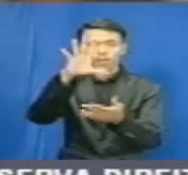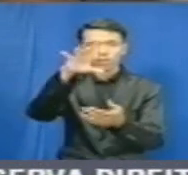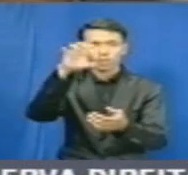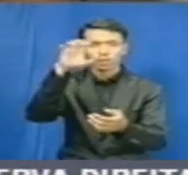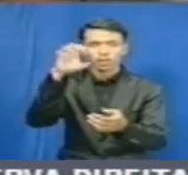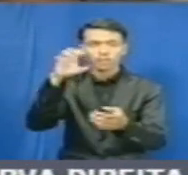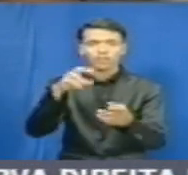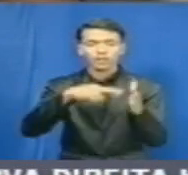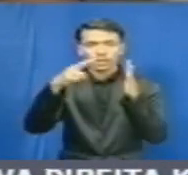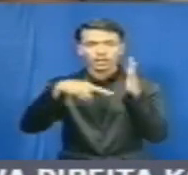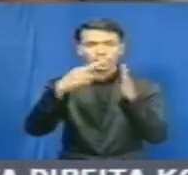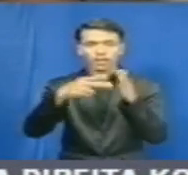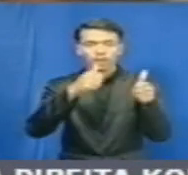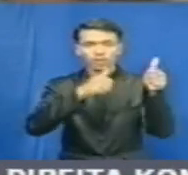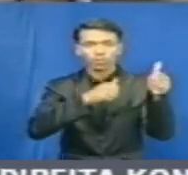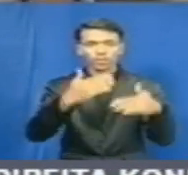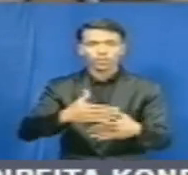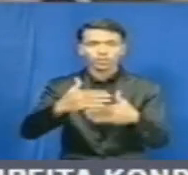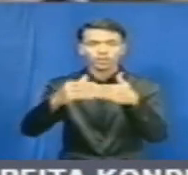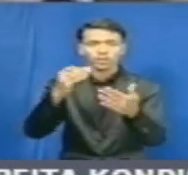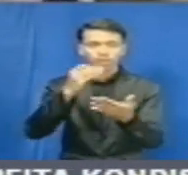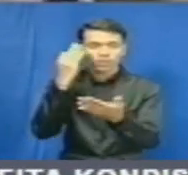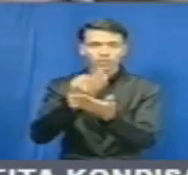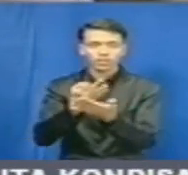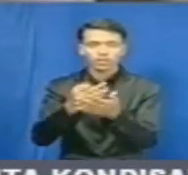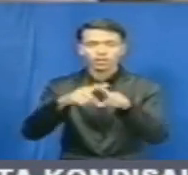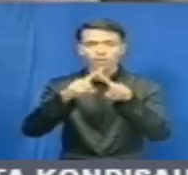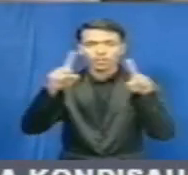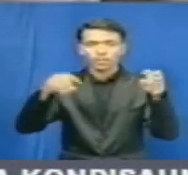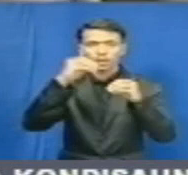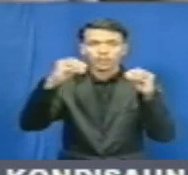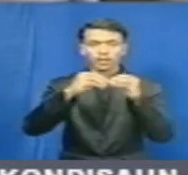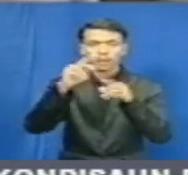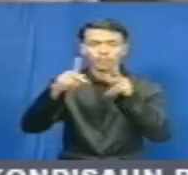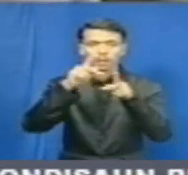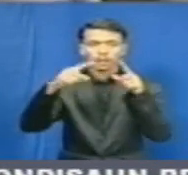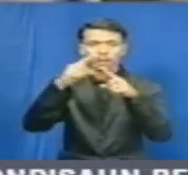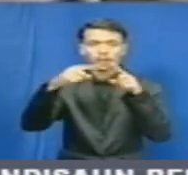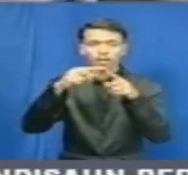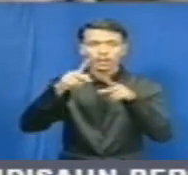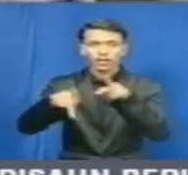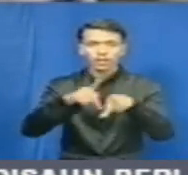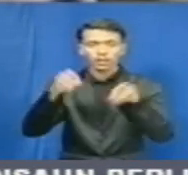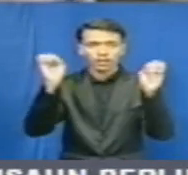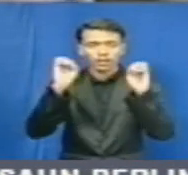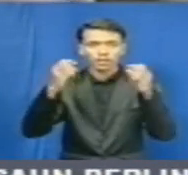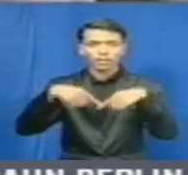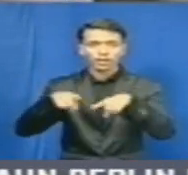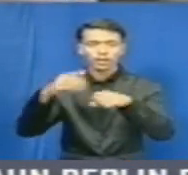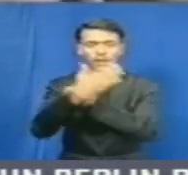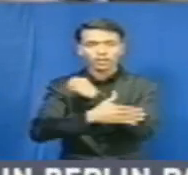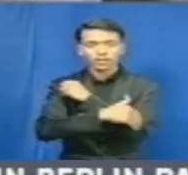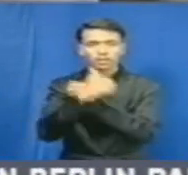limane, critério no tuir processo administração. Mai be, bain hira cliente Sira la consegue viagem para livre, agência